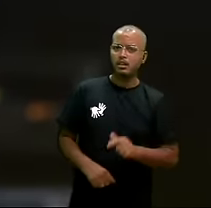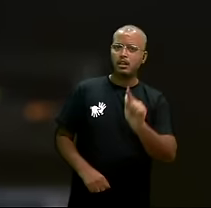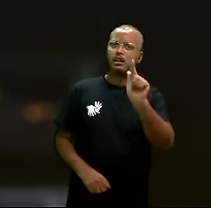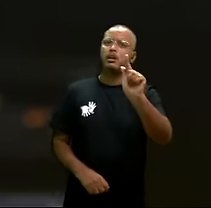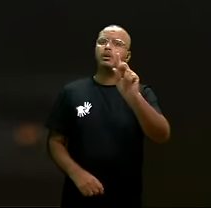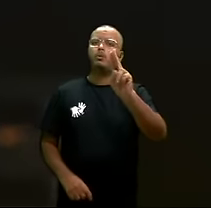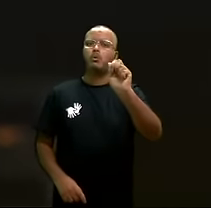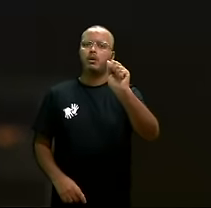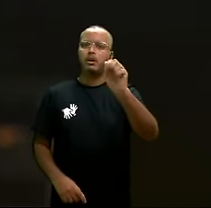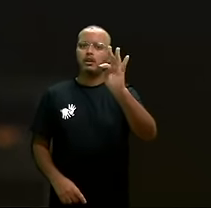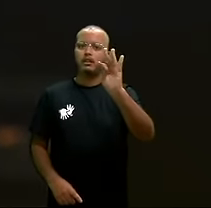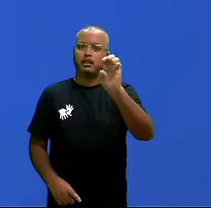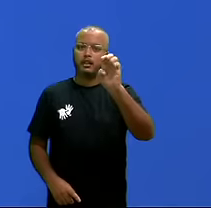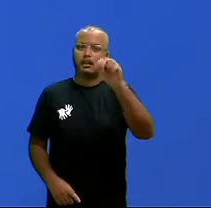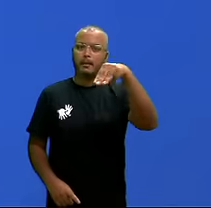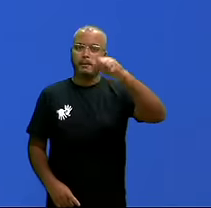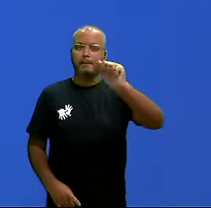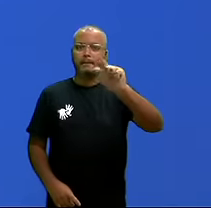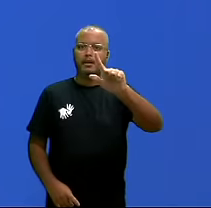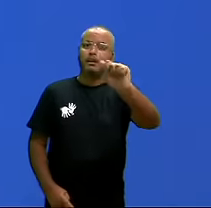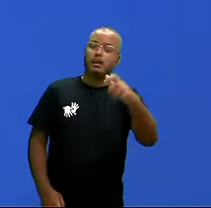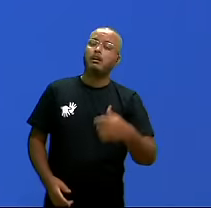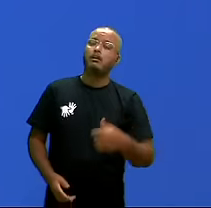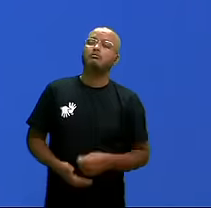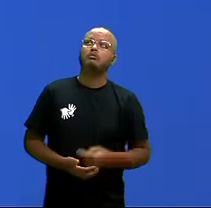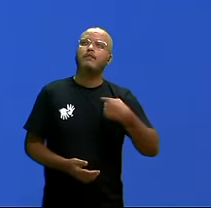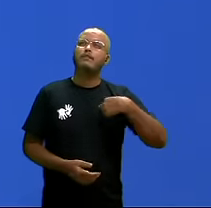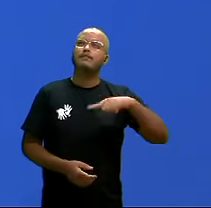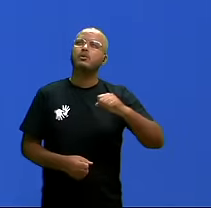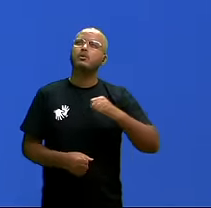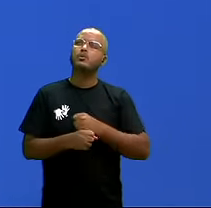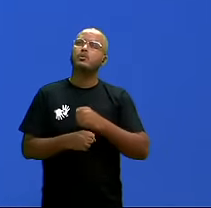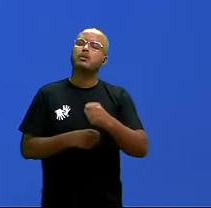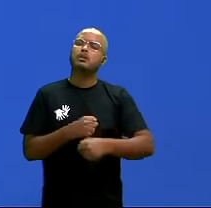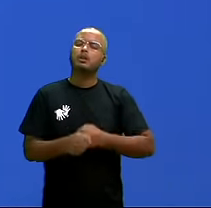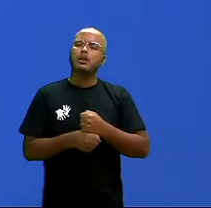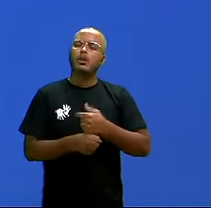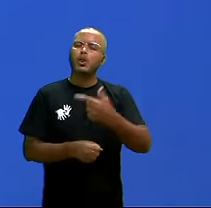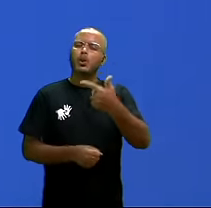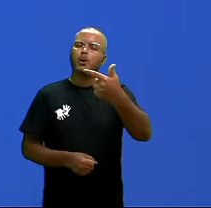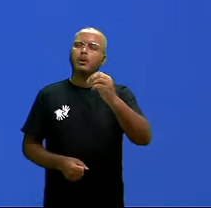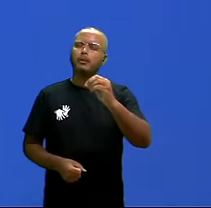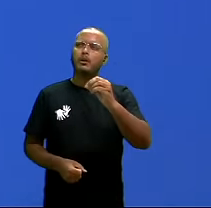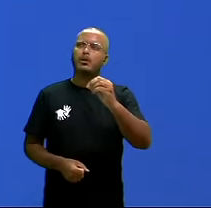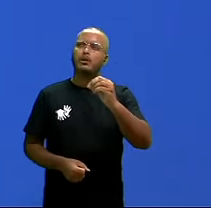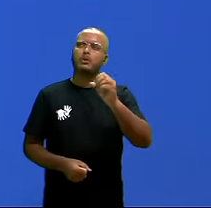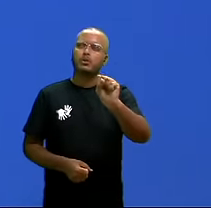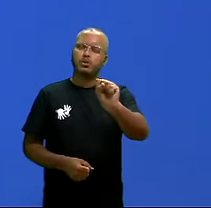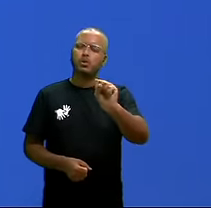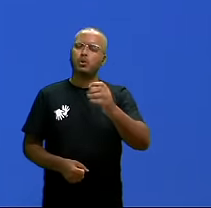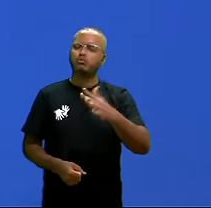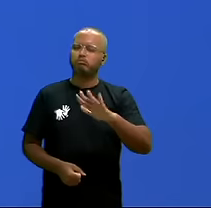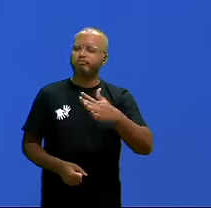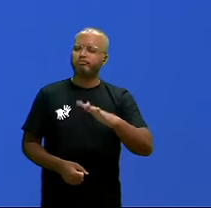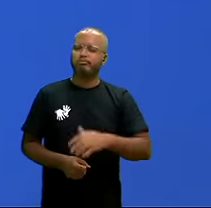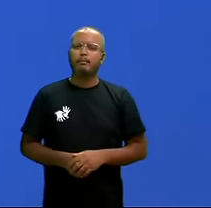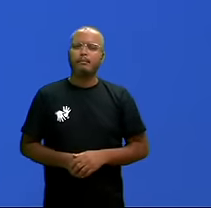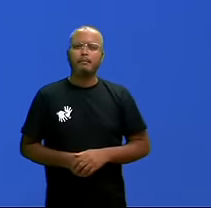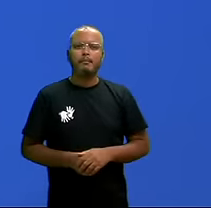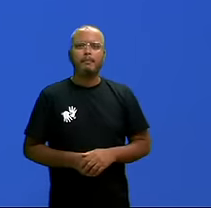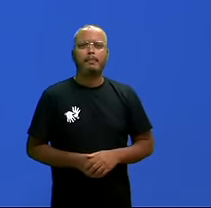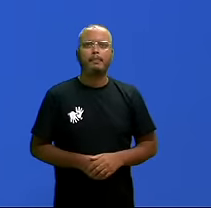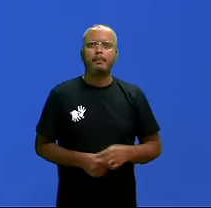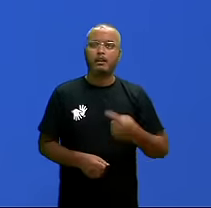2018 ou 2019 que eu fui na Guatemala? Final de 18, não lembro. Quando eu fui lá no